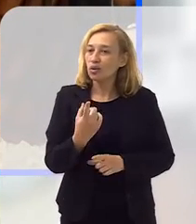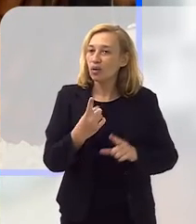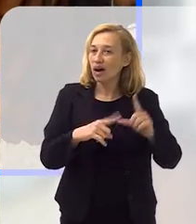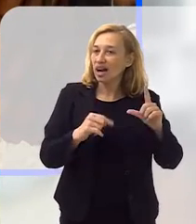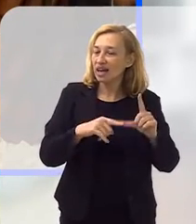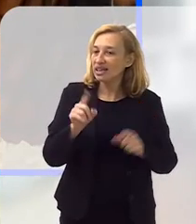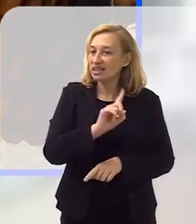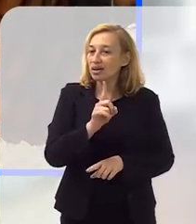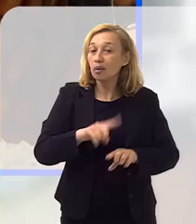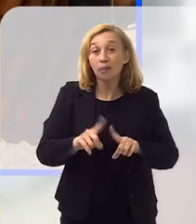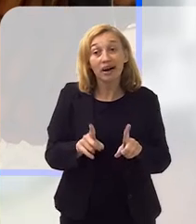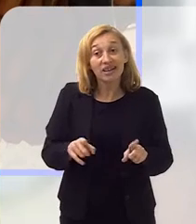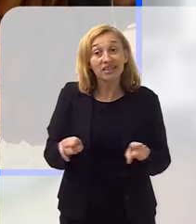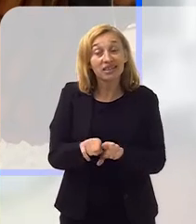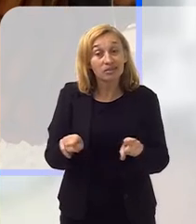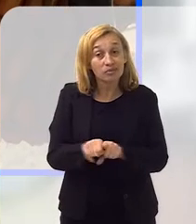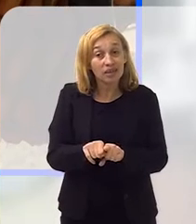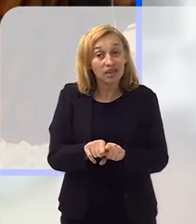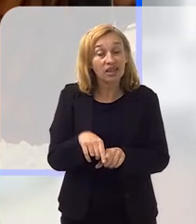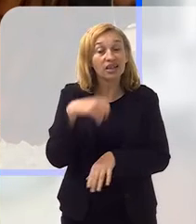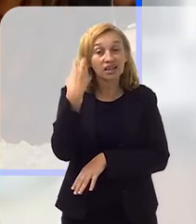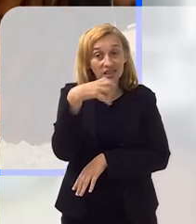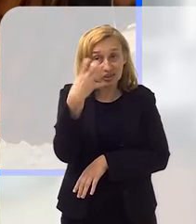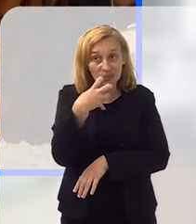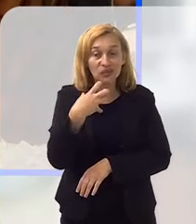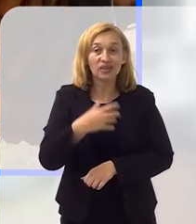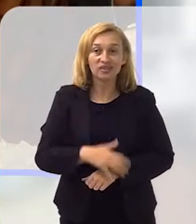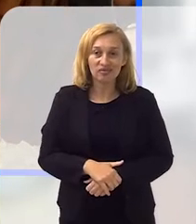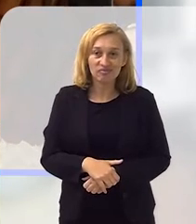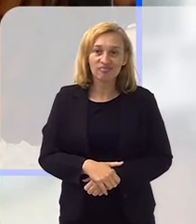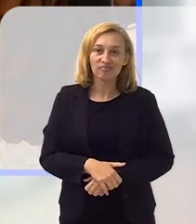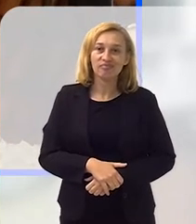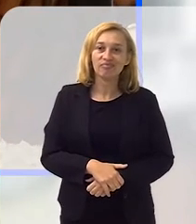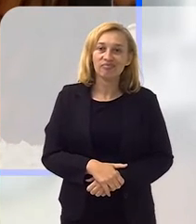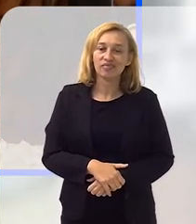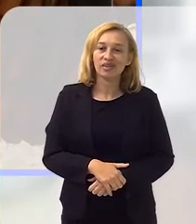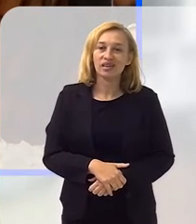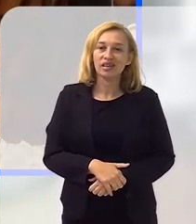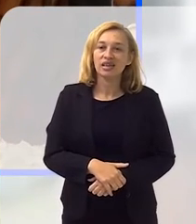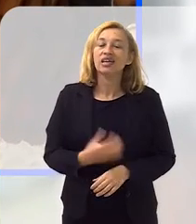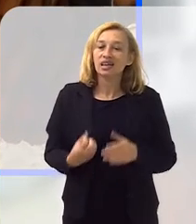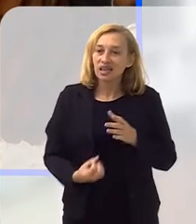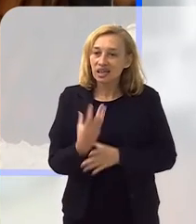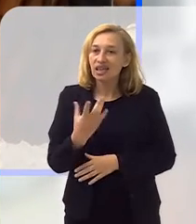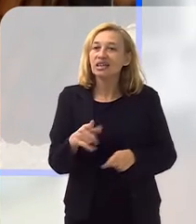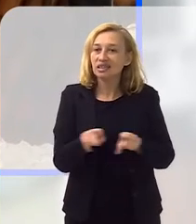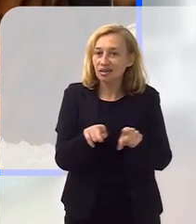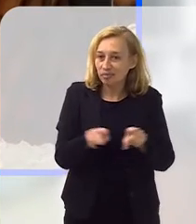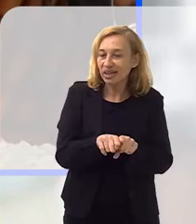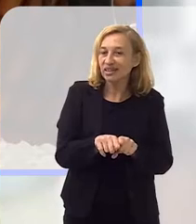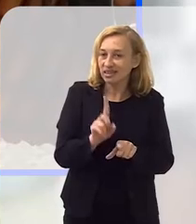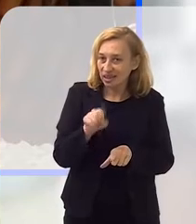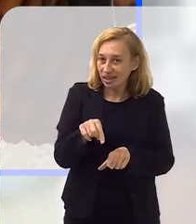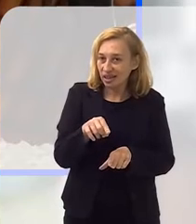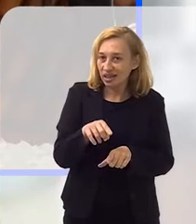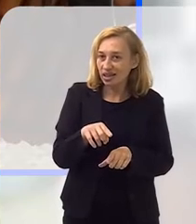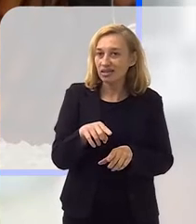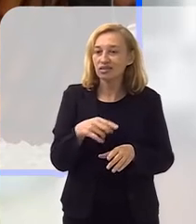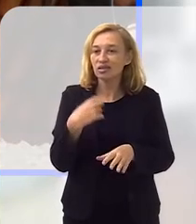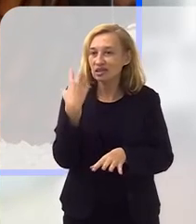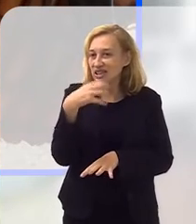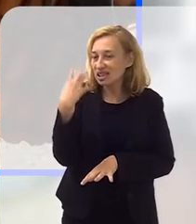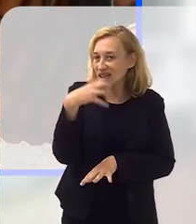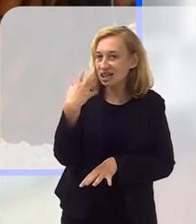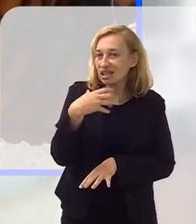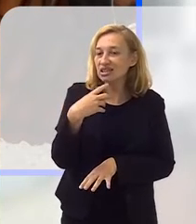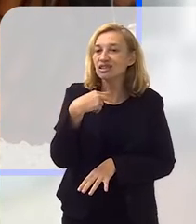compositora, autora de Sorriso Negro, mas ela é também uma intérprete compositora, que cria também como intérprete,